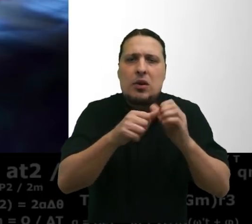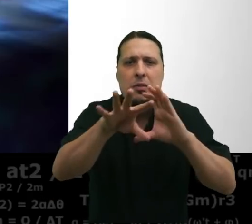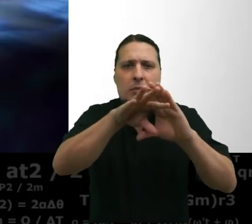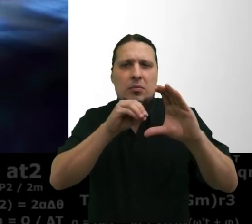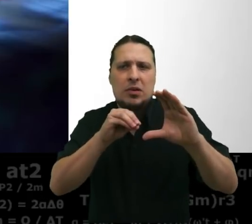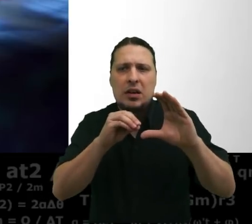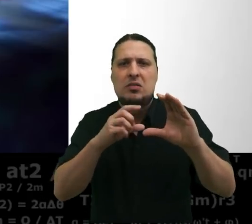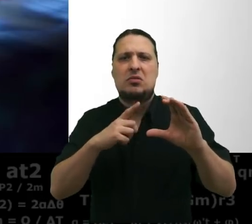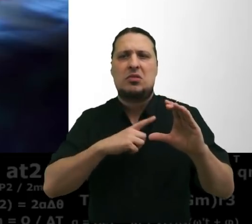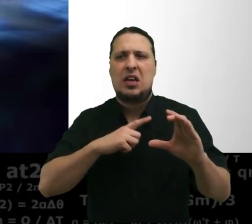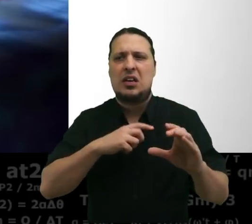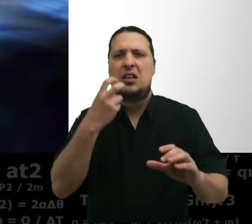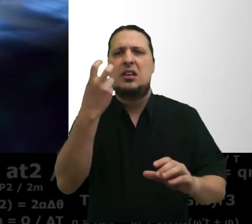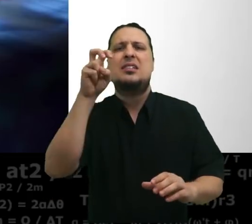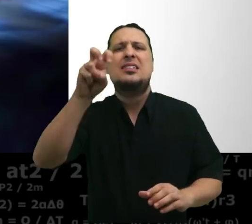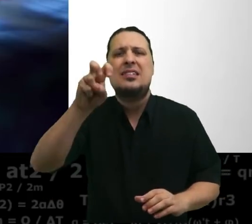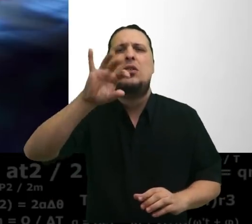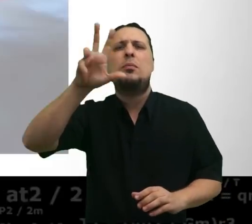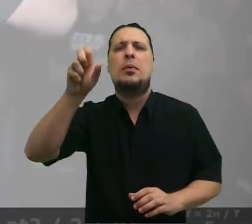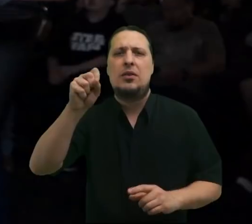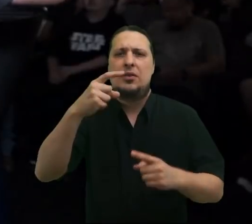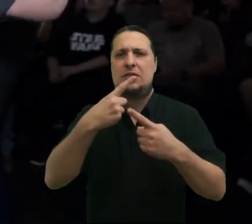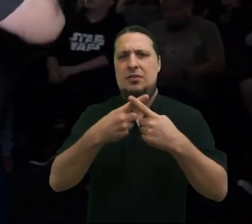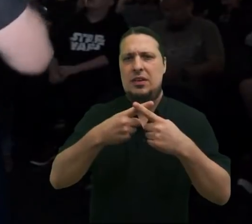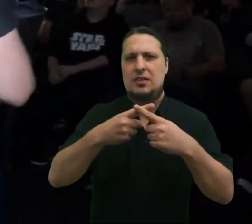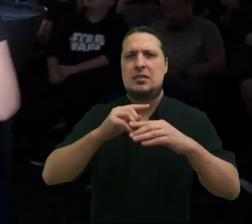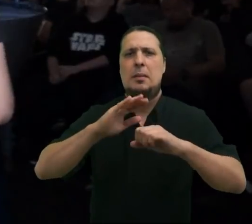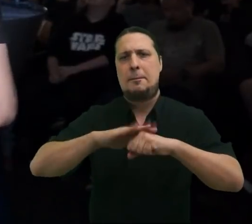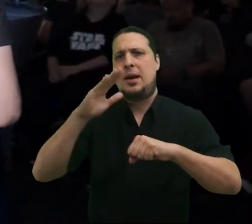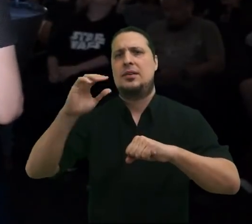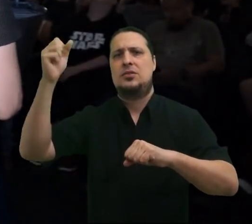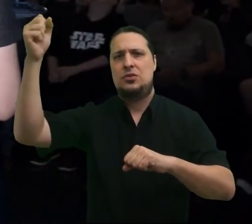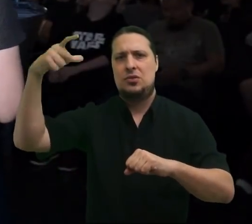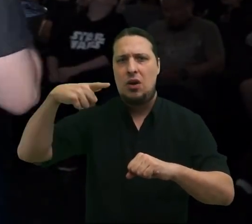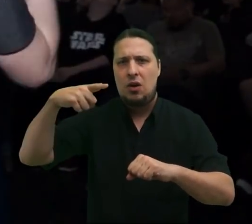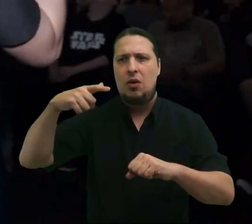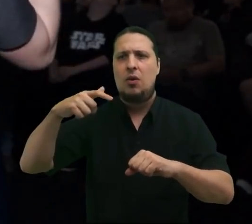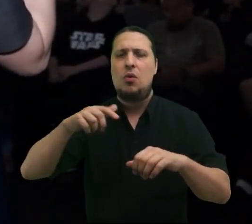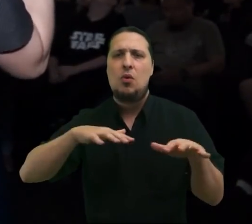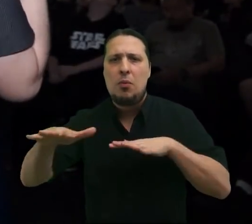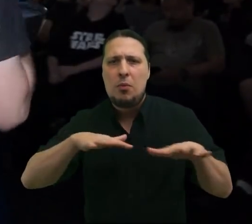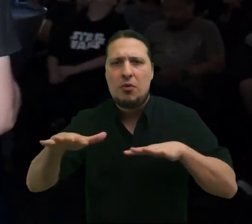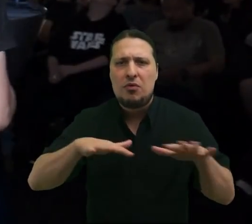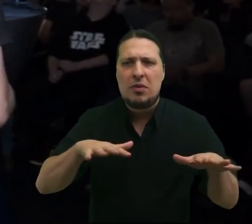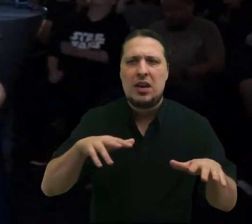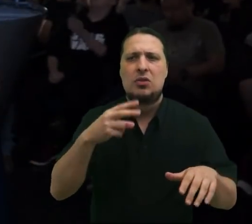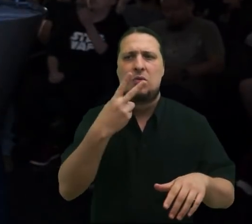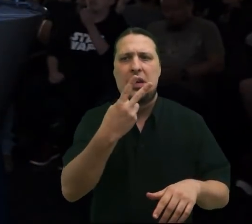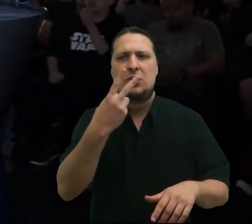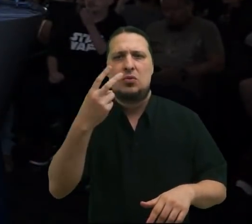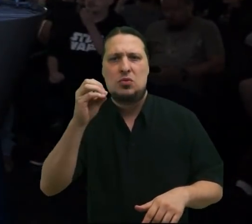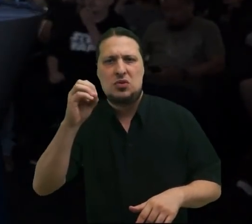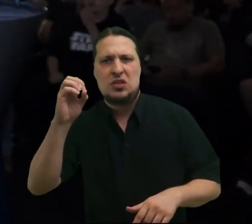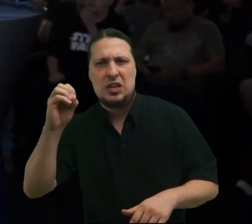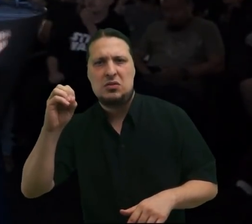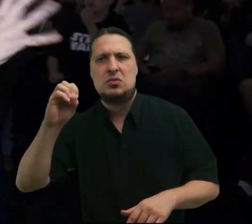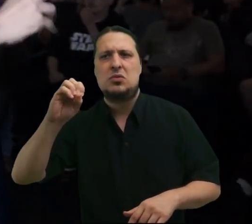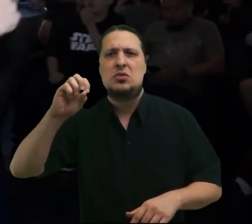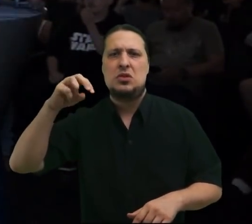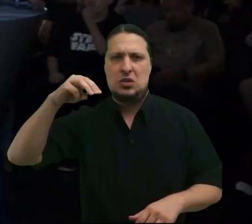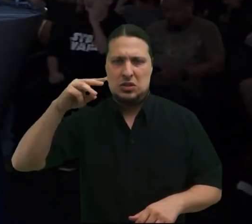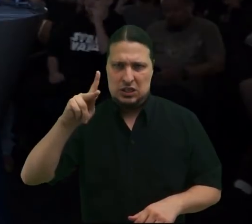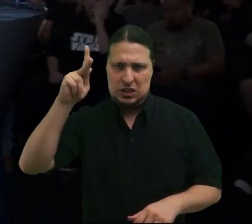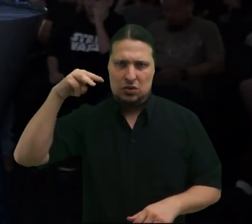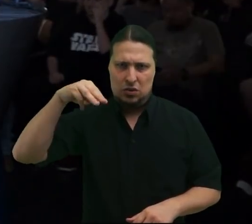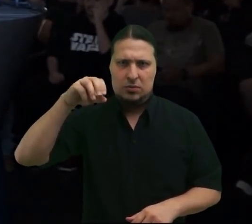possível de observar com o telescópio espacial Hubble. Então, o que é que a gente nota? Tá? É o seguinte, a